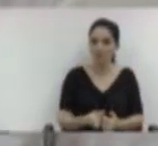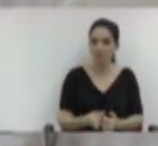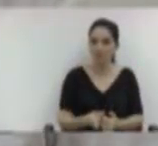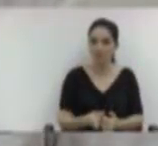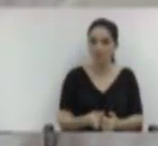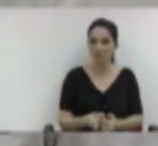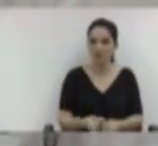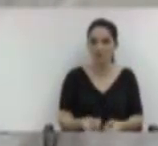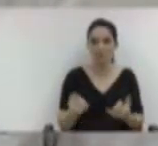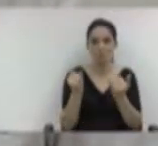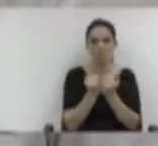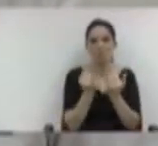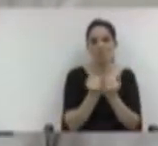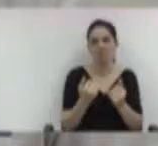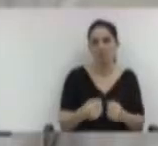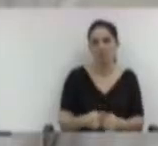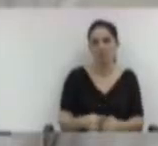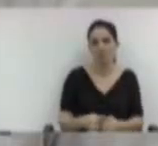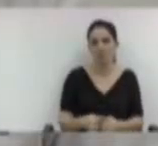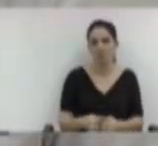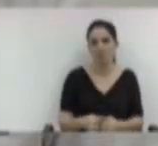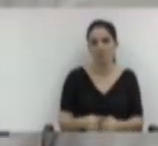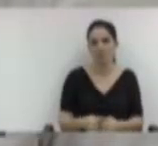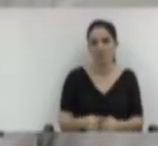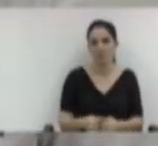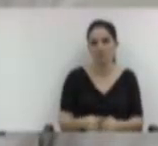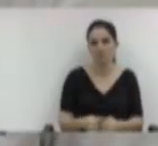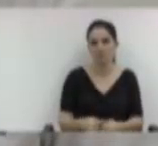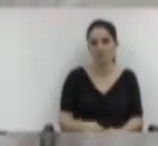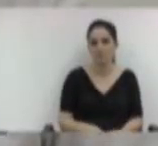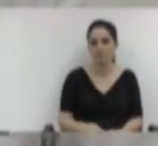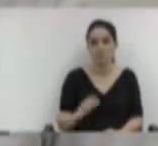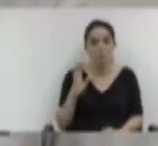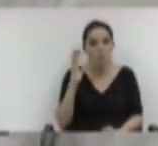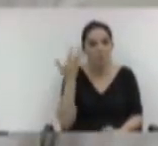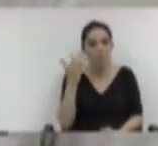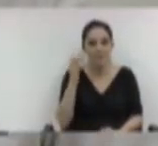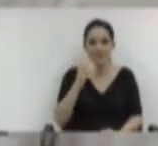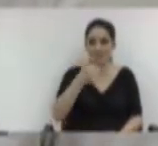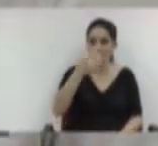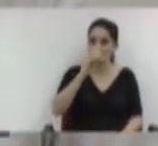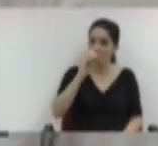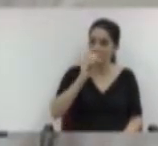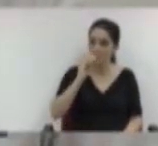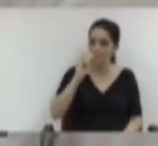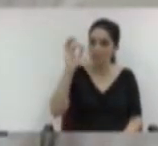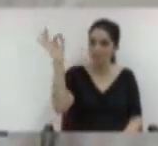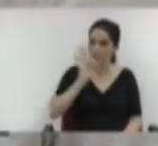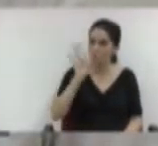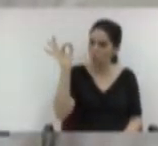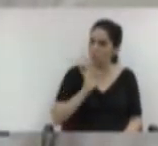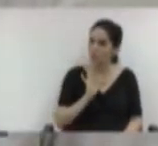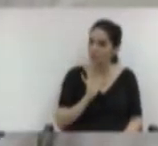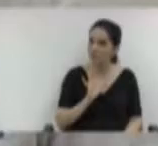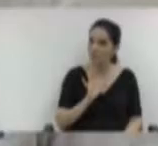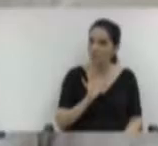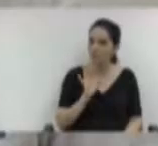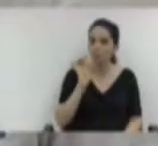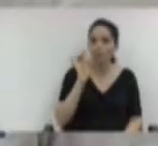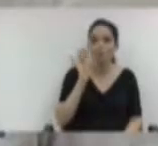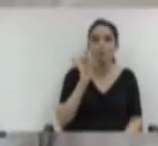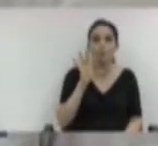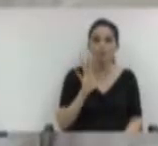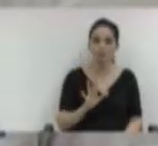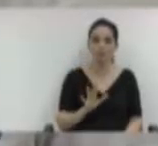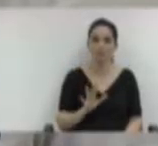não deu certo 100% do jeito que queriam, só vai dar certo 100% quando a obra foi